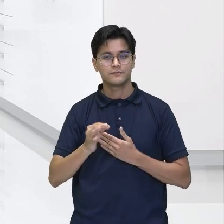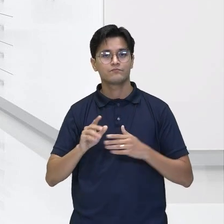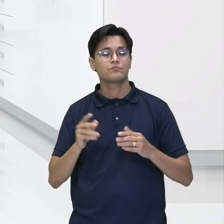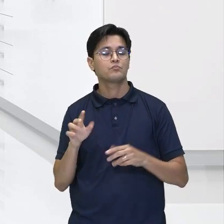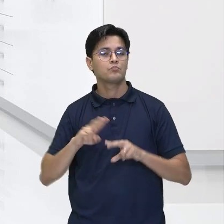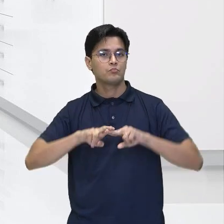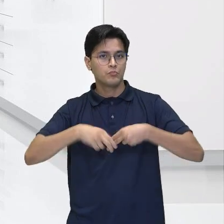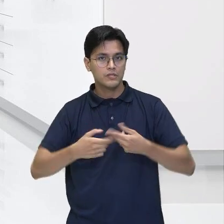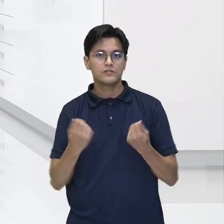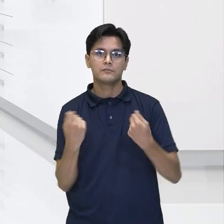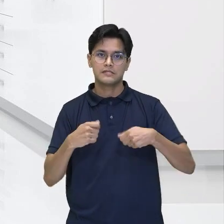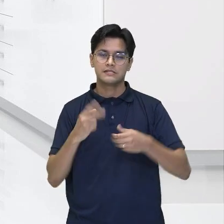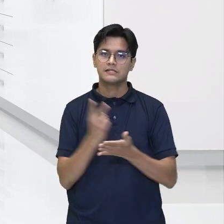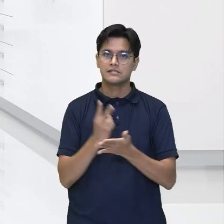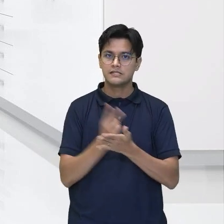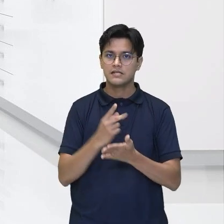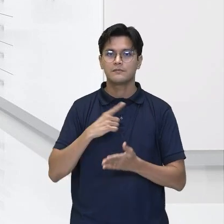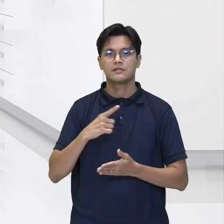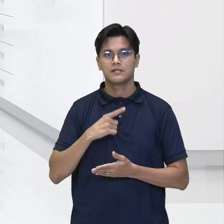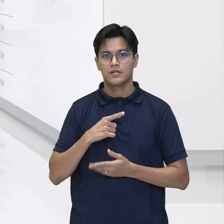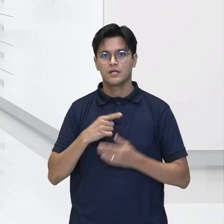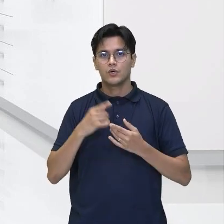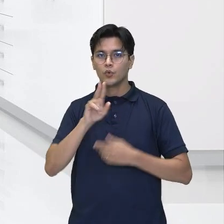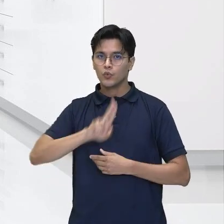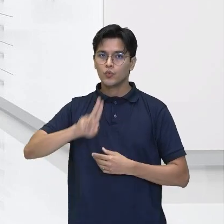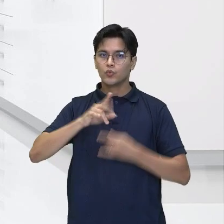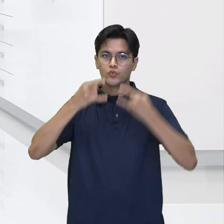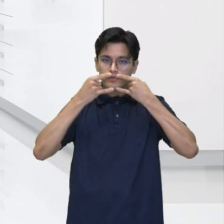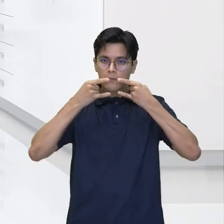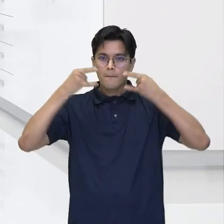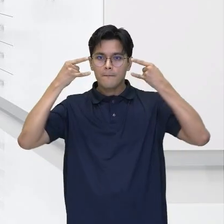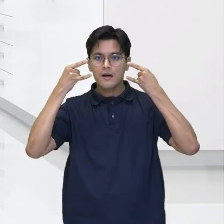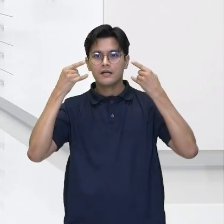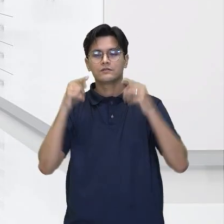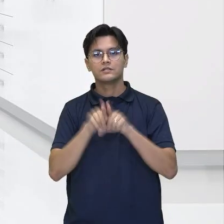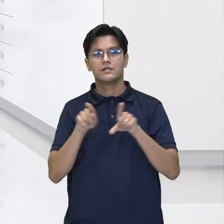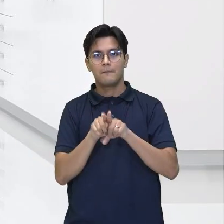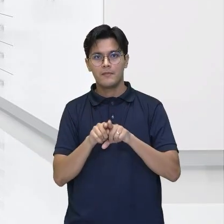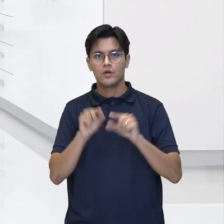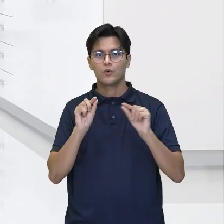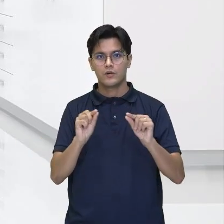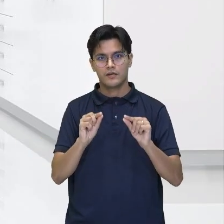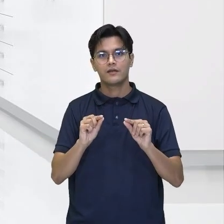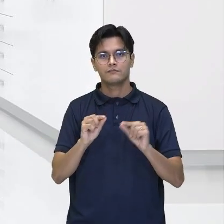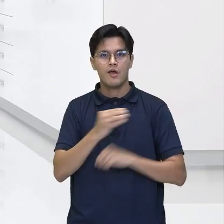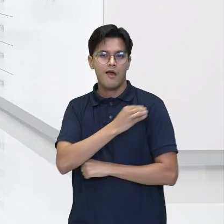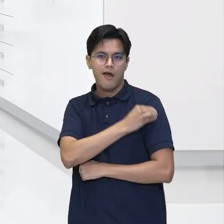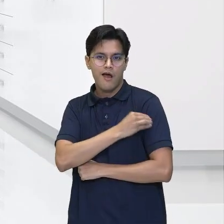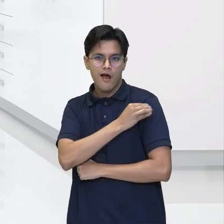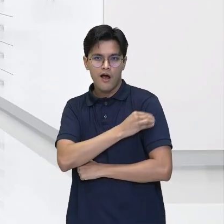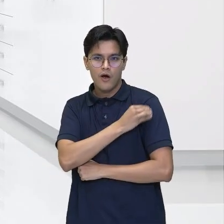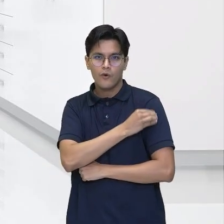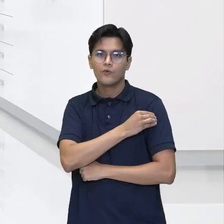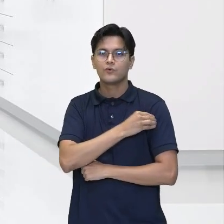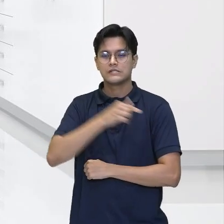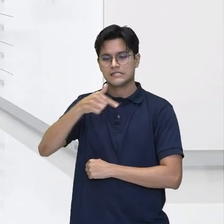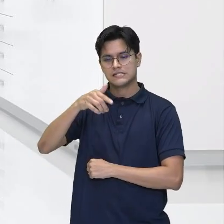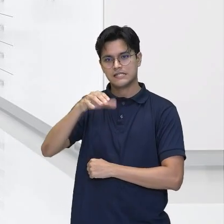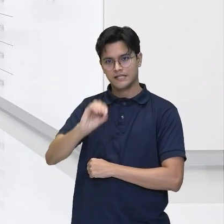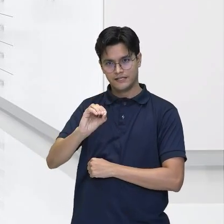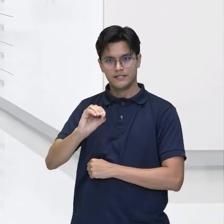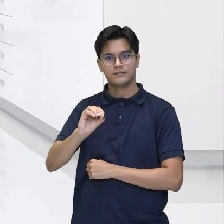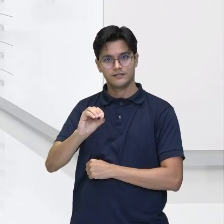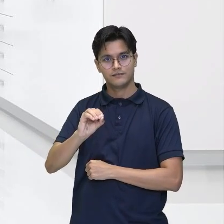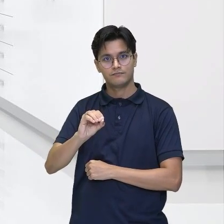máscaras e o álcool 70. É o único tipo de álcool que higieniza as